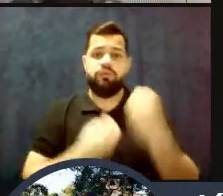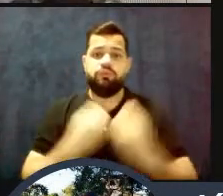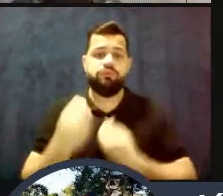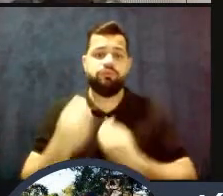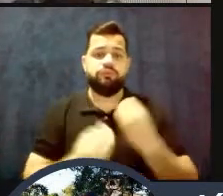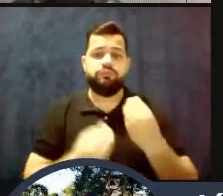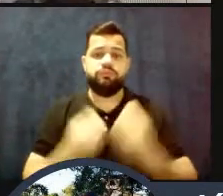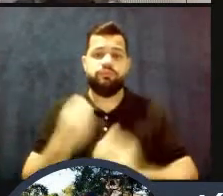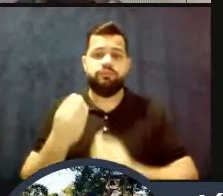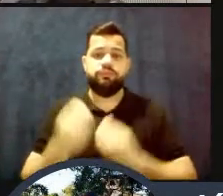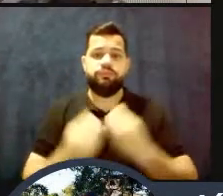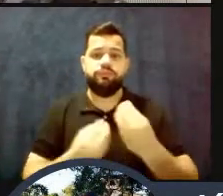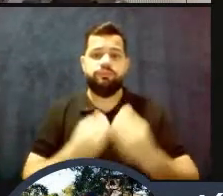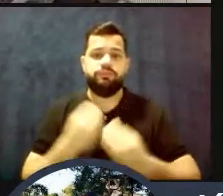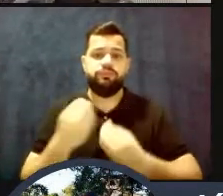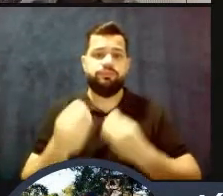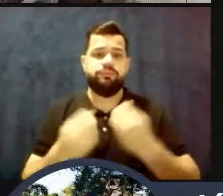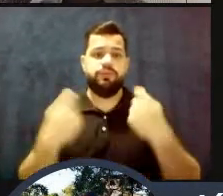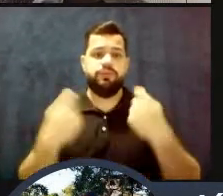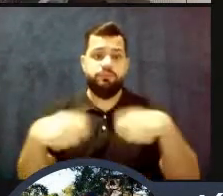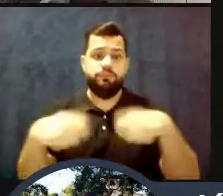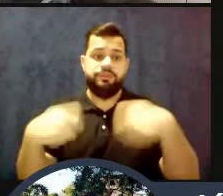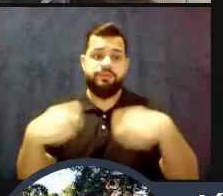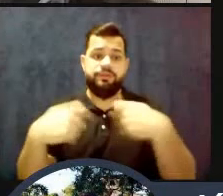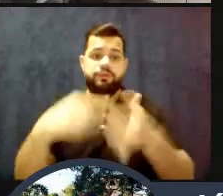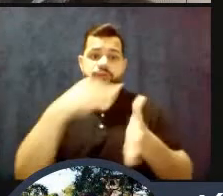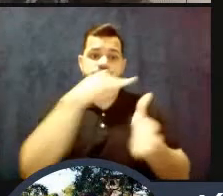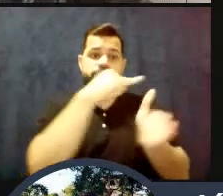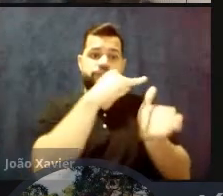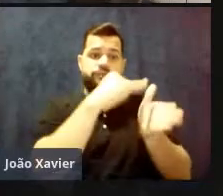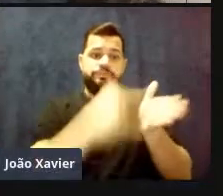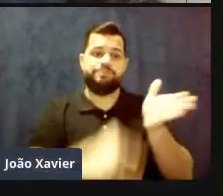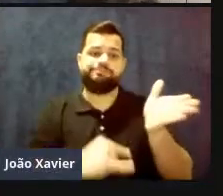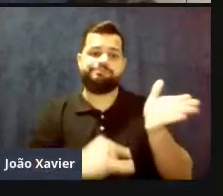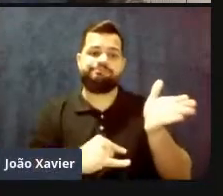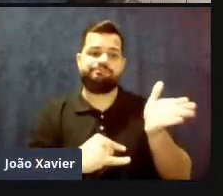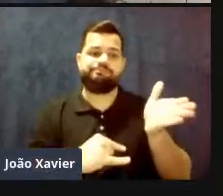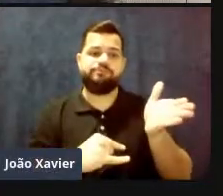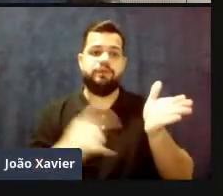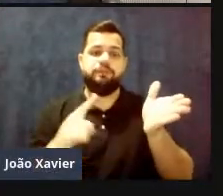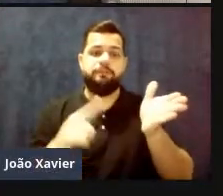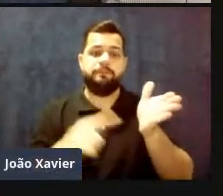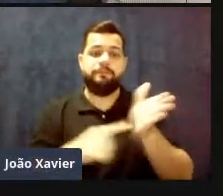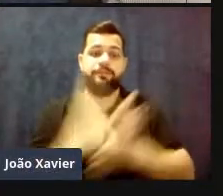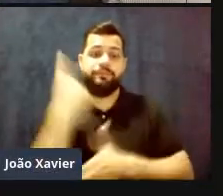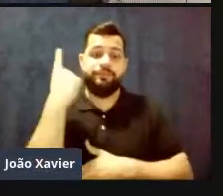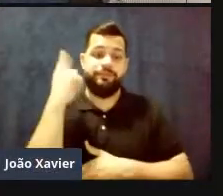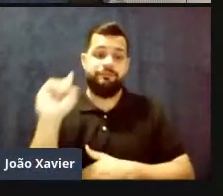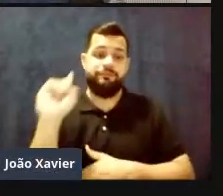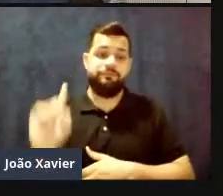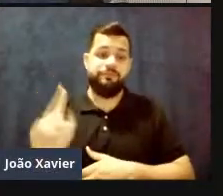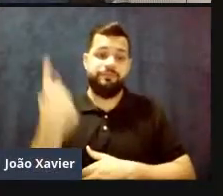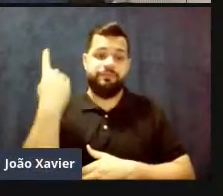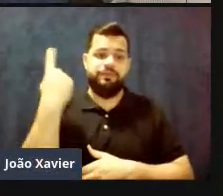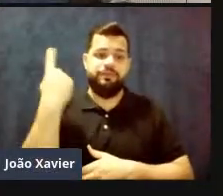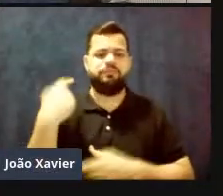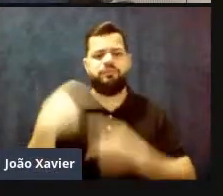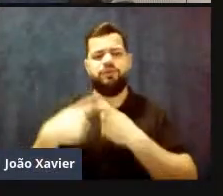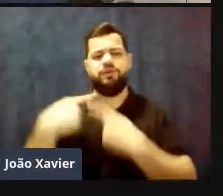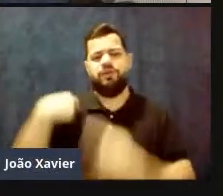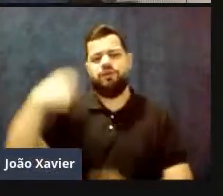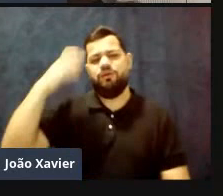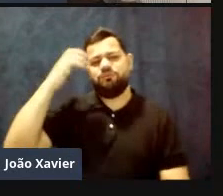entrei de atestado médico na minha vida. Na verdade, atleta que sou, eu imaginava que já tinha pegado o Covid. Porque às vezes a gente